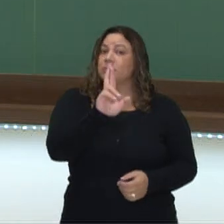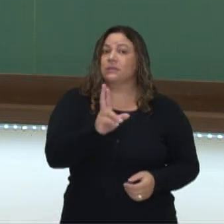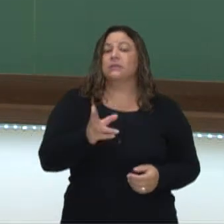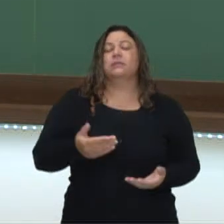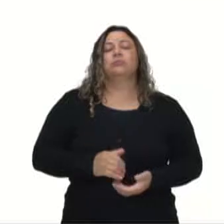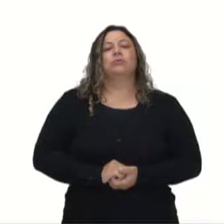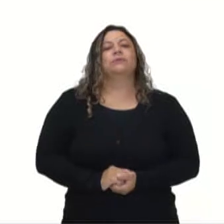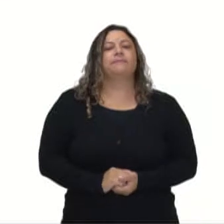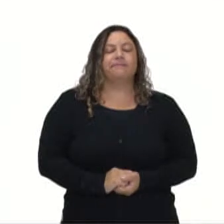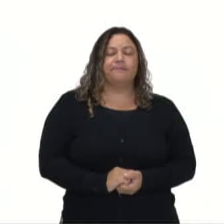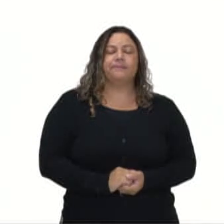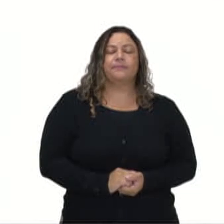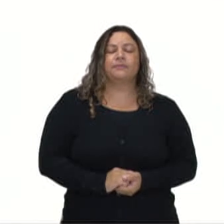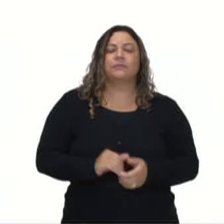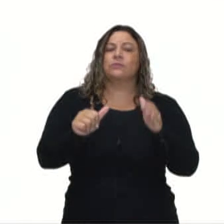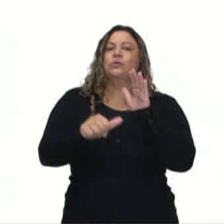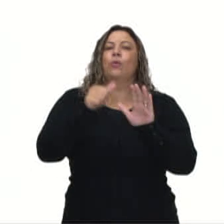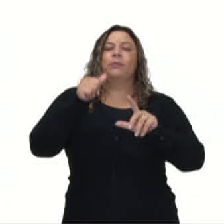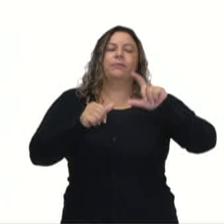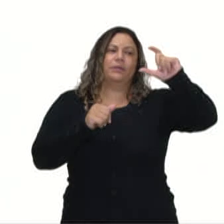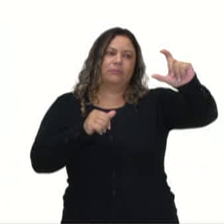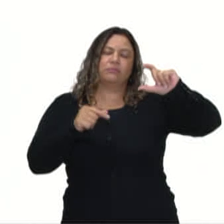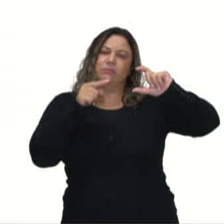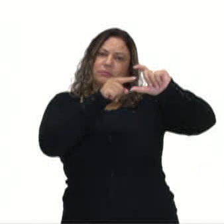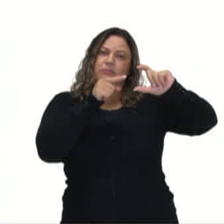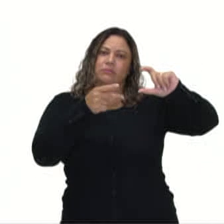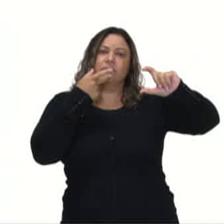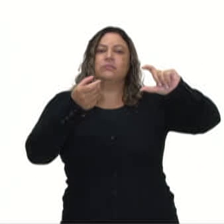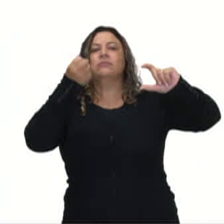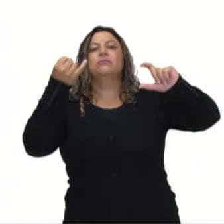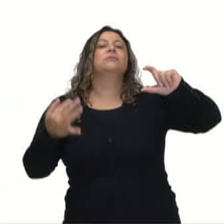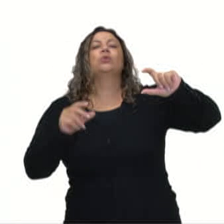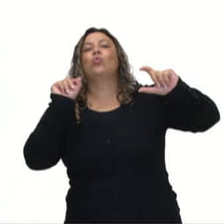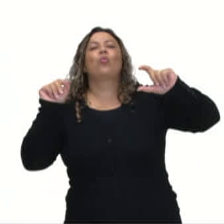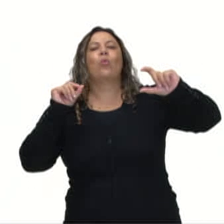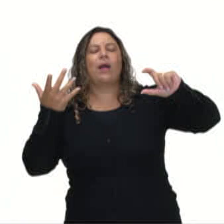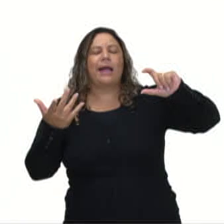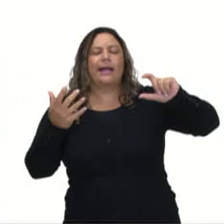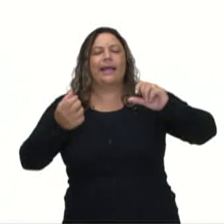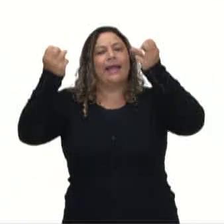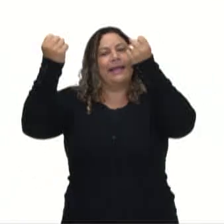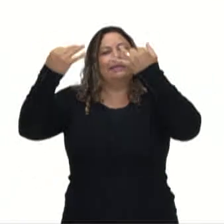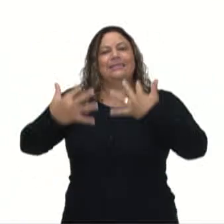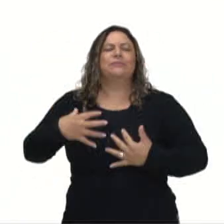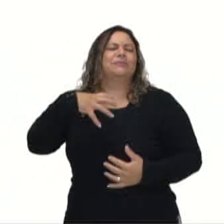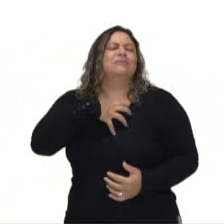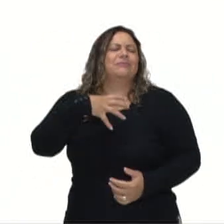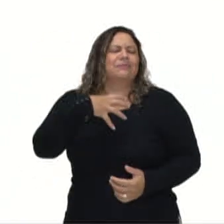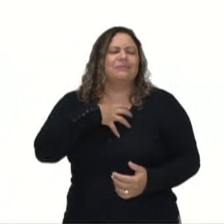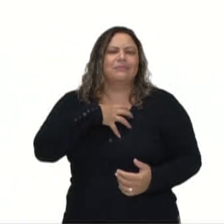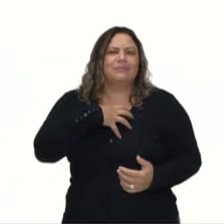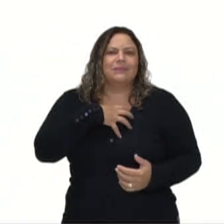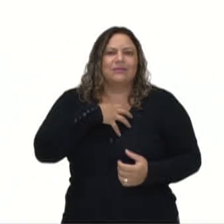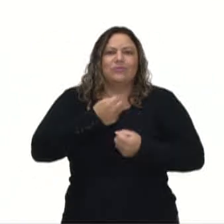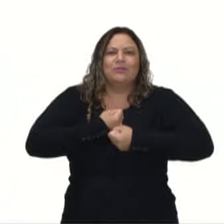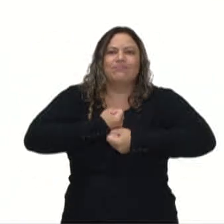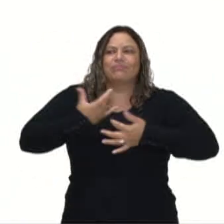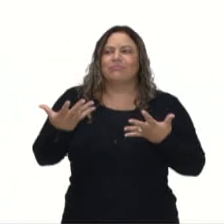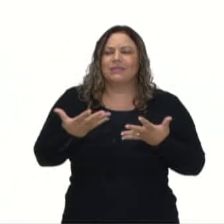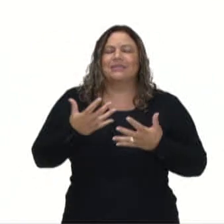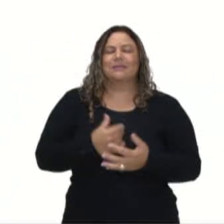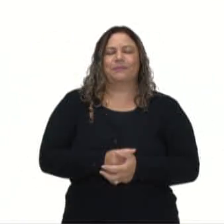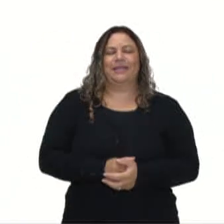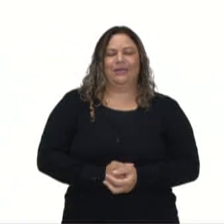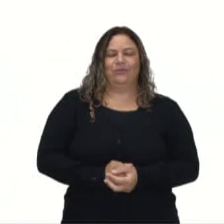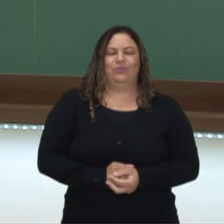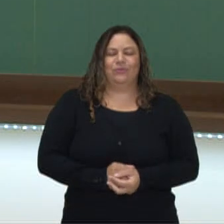esse comando. Sobre o primeiro parágrafo, diga qual é e explique o sentimento expresso pelo cronista